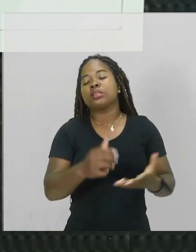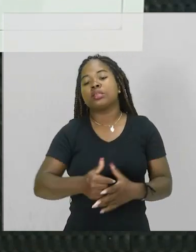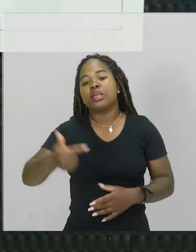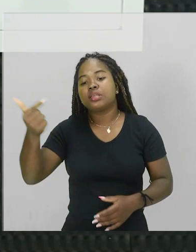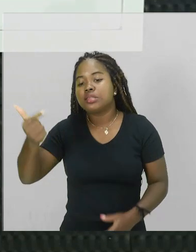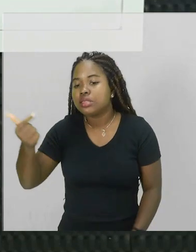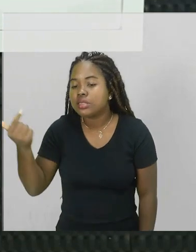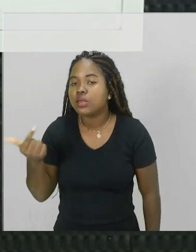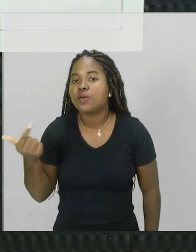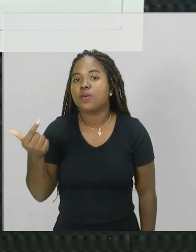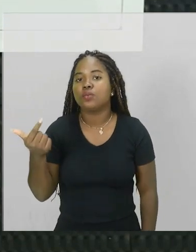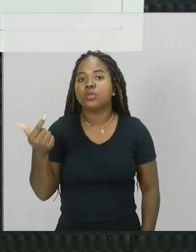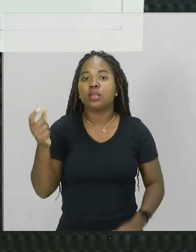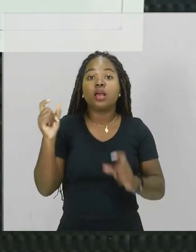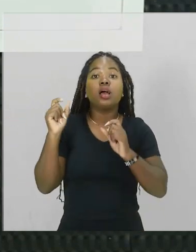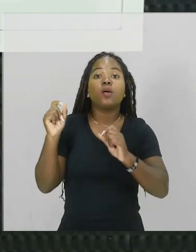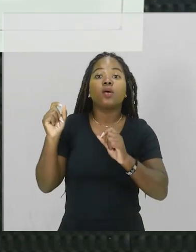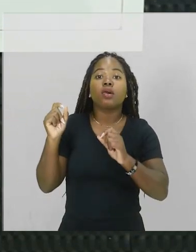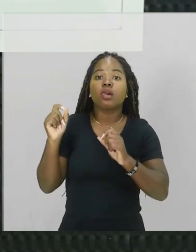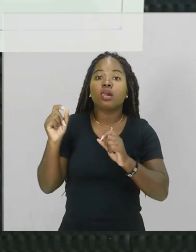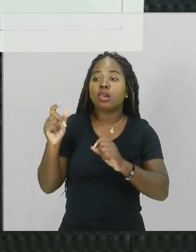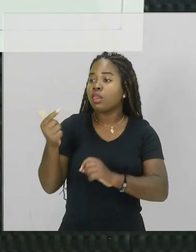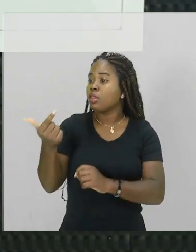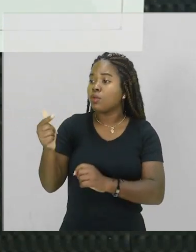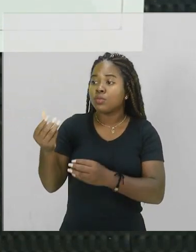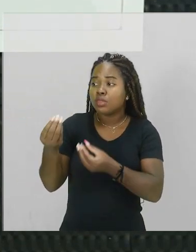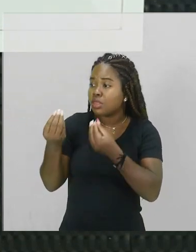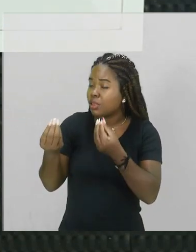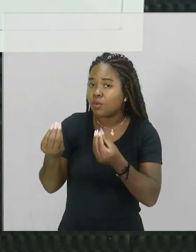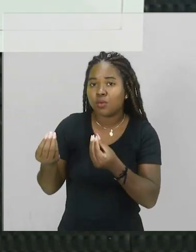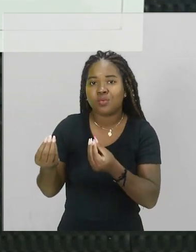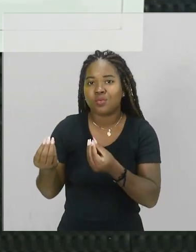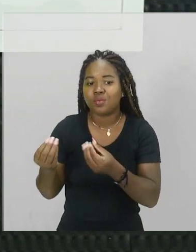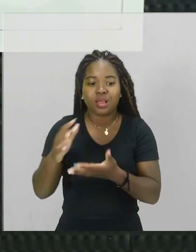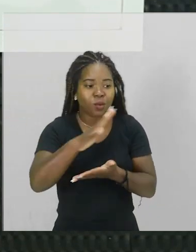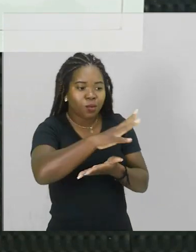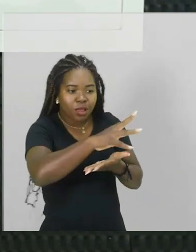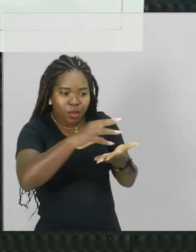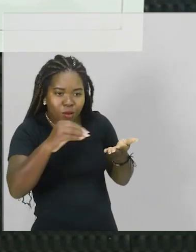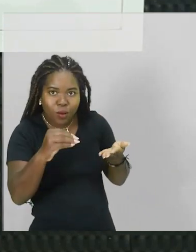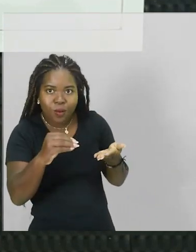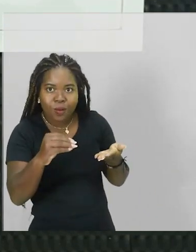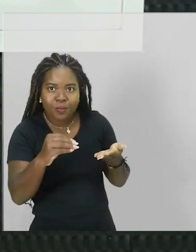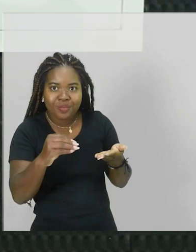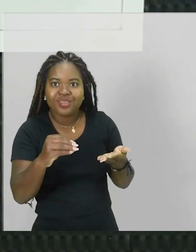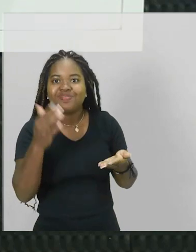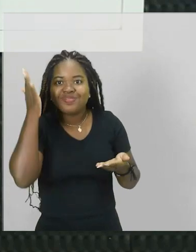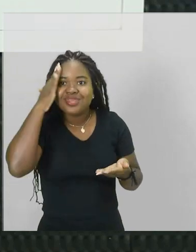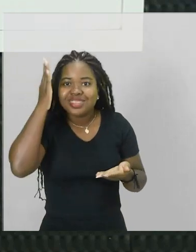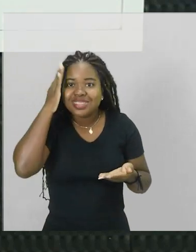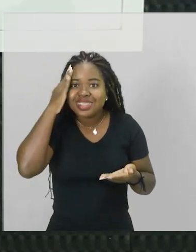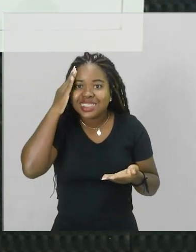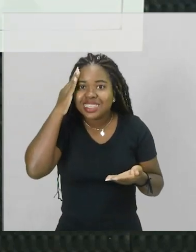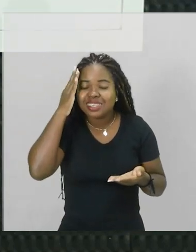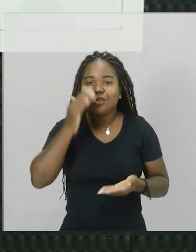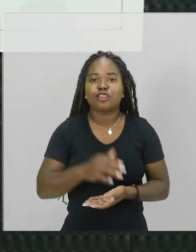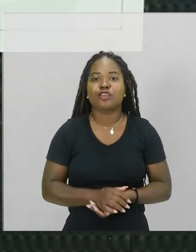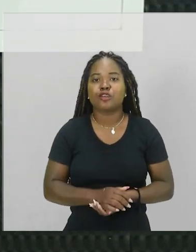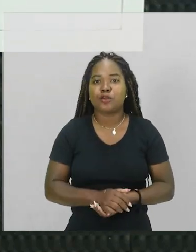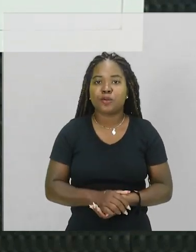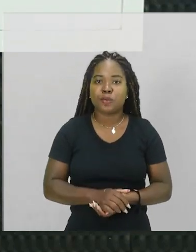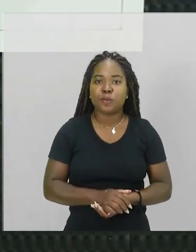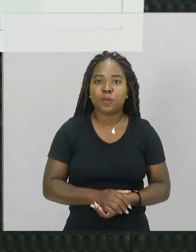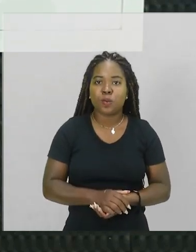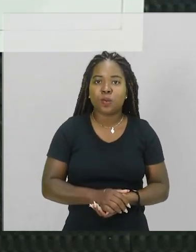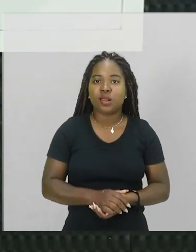a secundária é aquela que não emite luz própria. Ela não tem a capacidade de criar luz, mas ela tem a capacidade